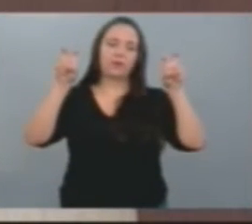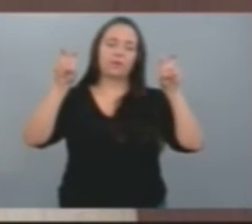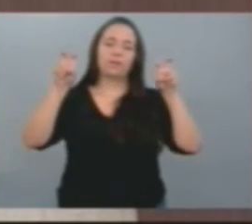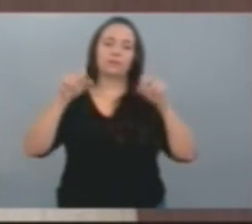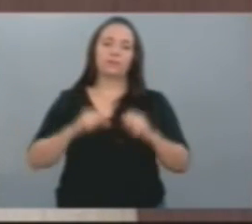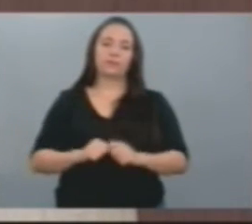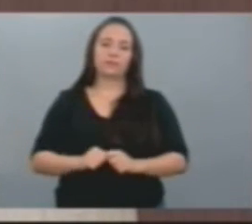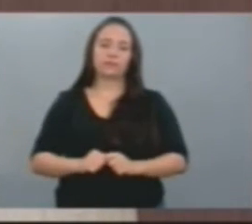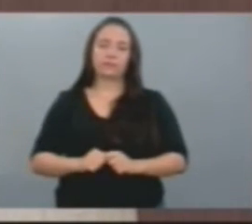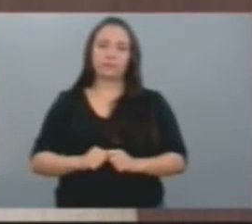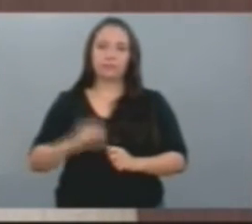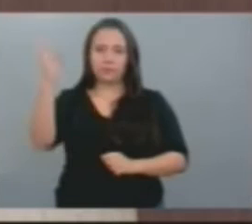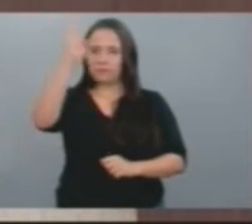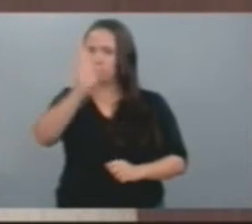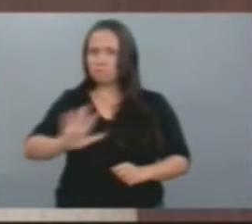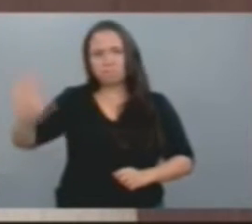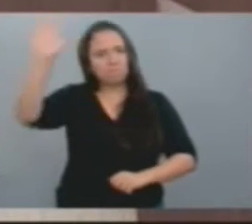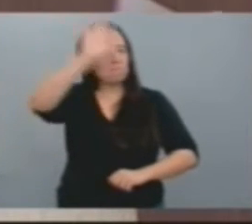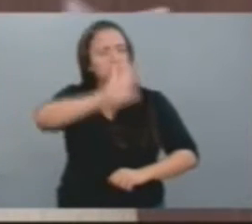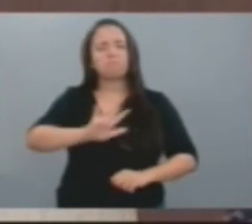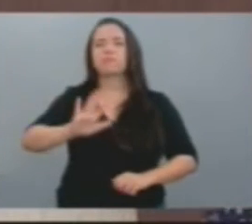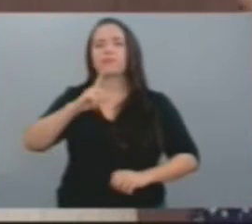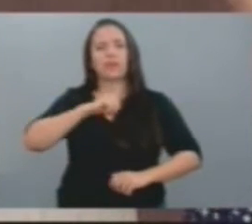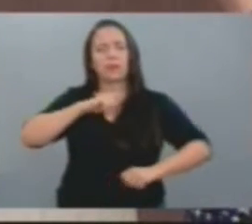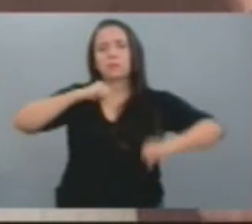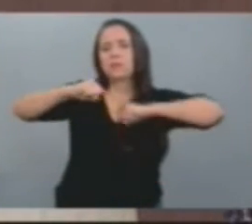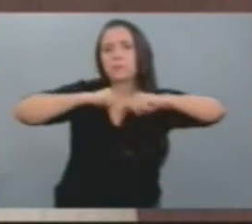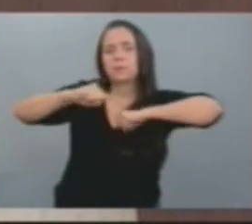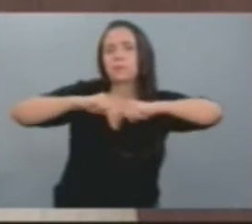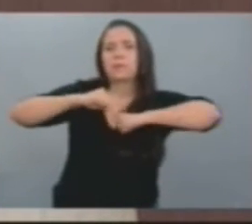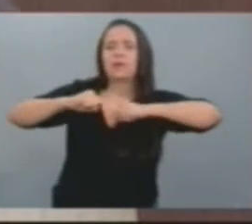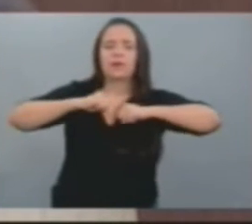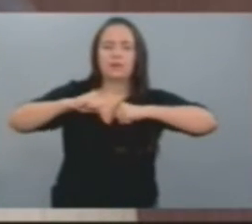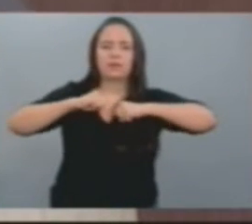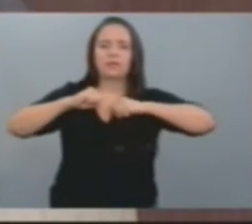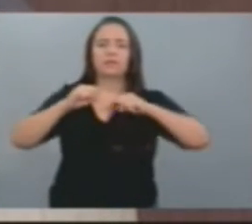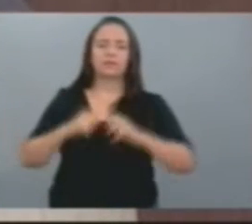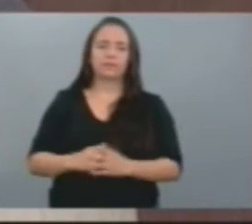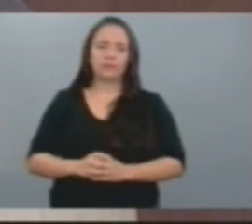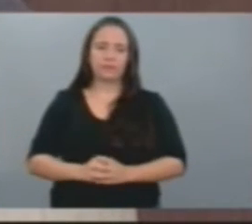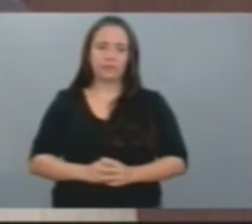cadeiras. Em nível nacional, agora mesmo, quando há